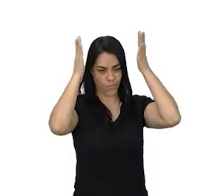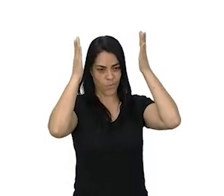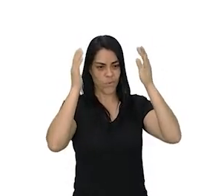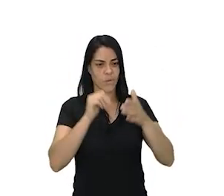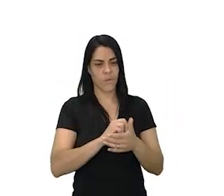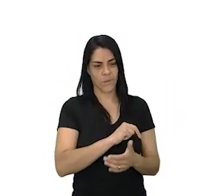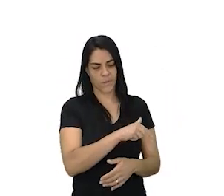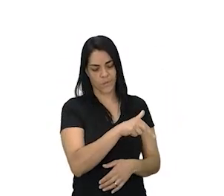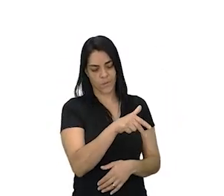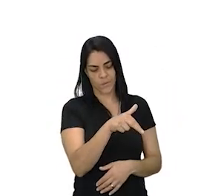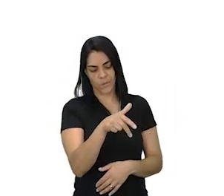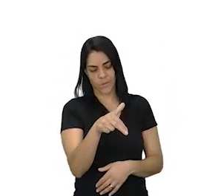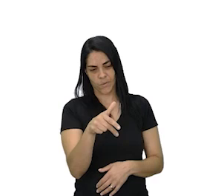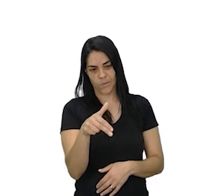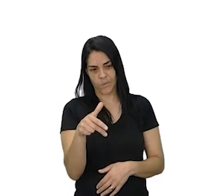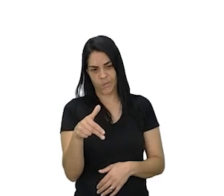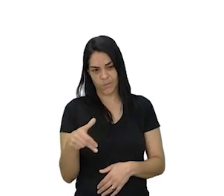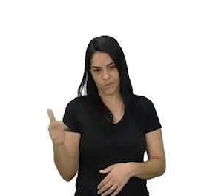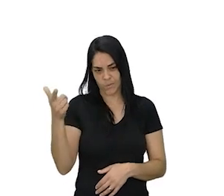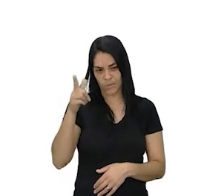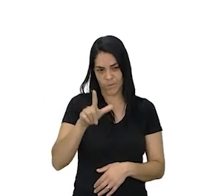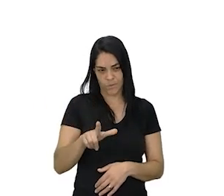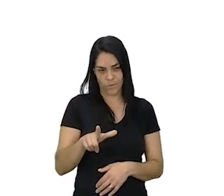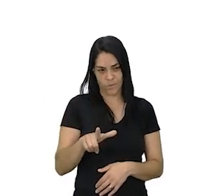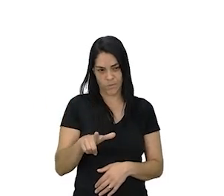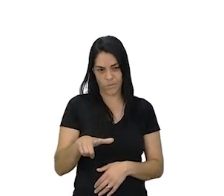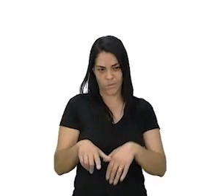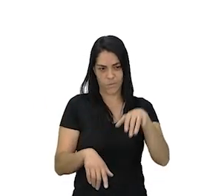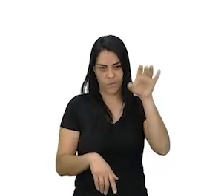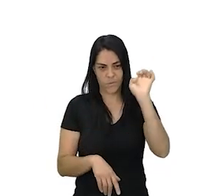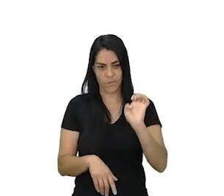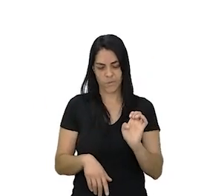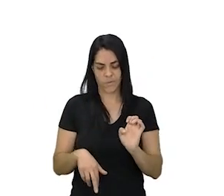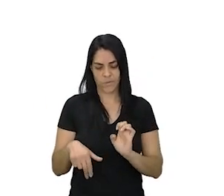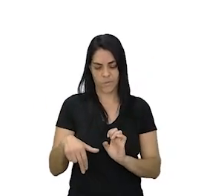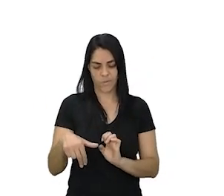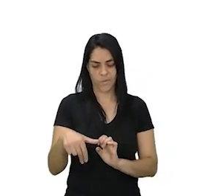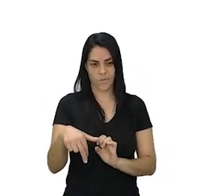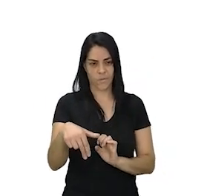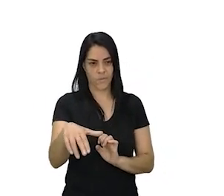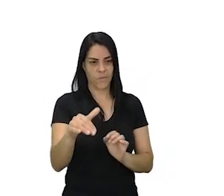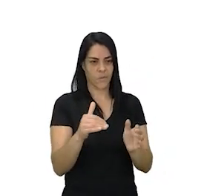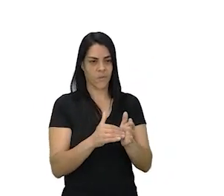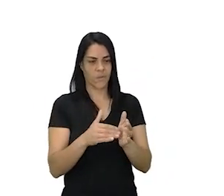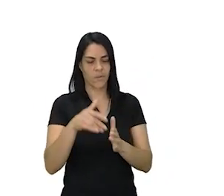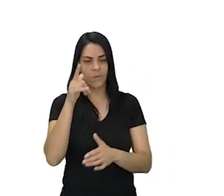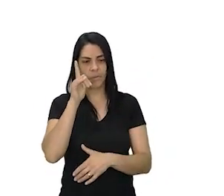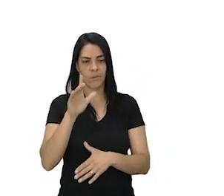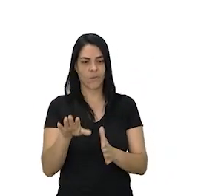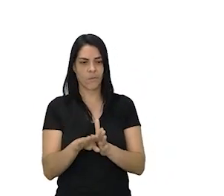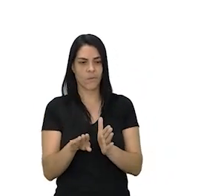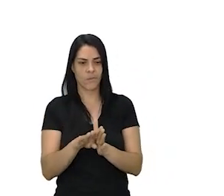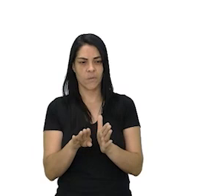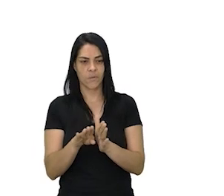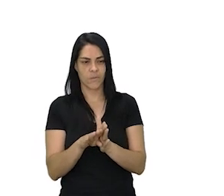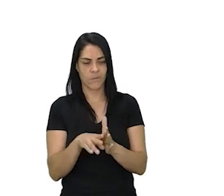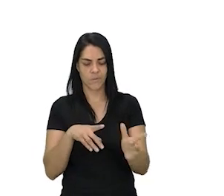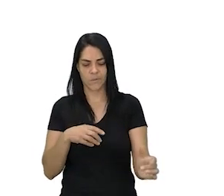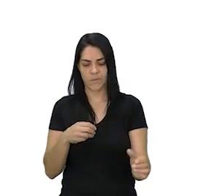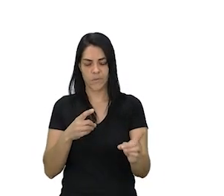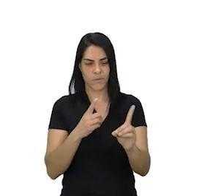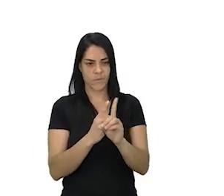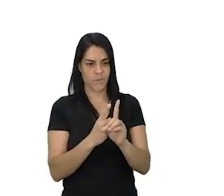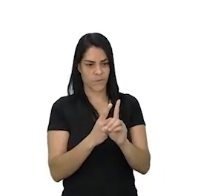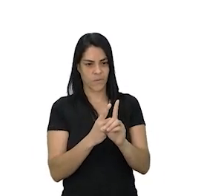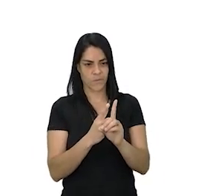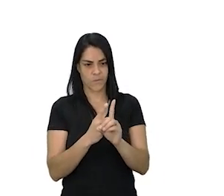contorna, vira novamente à esquerda e segue reto até poder chegar ao encontro das lhamas.